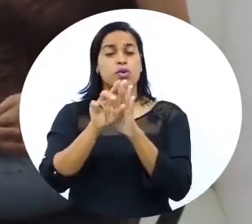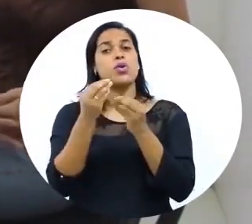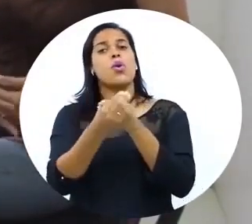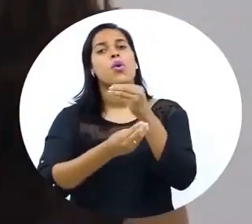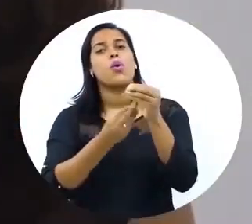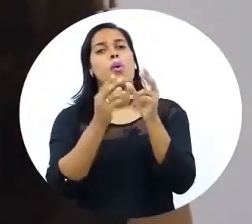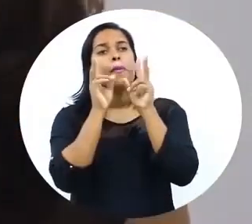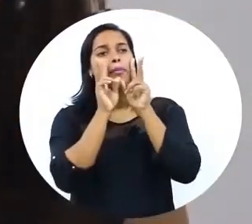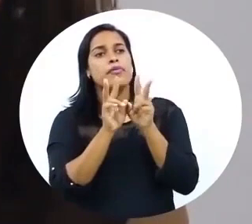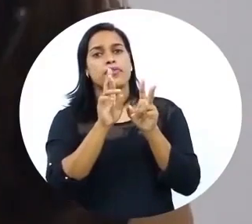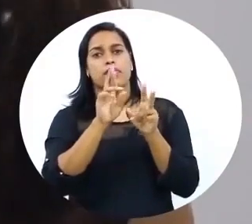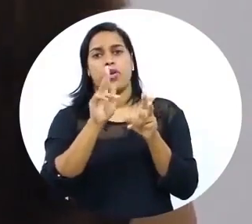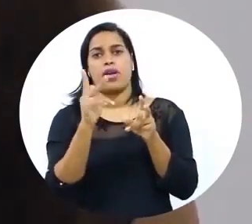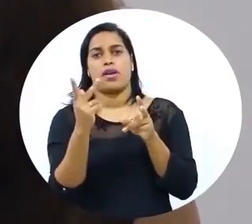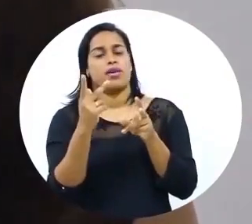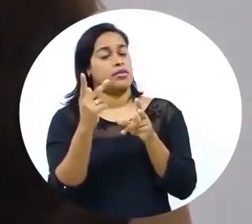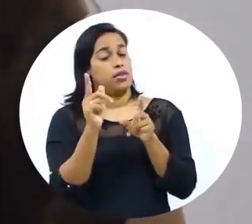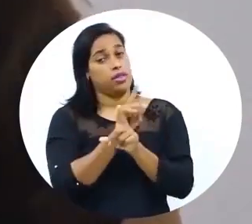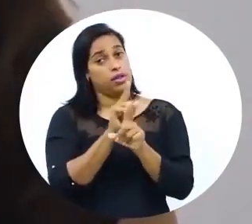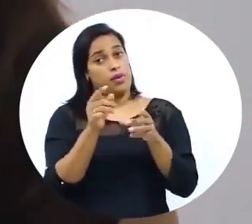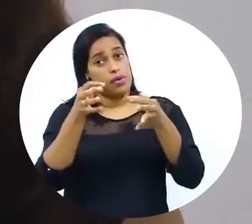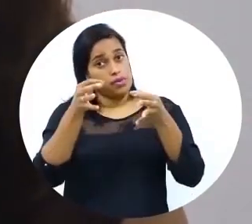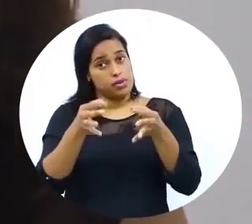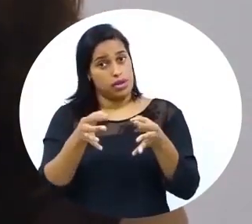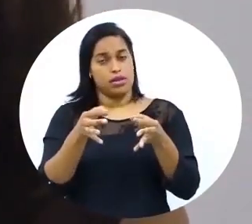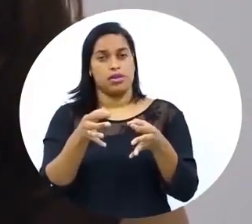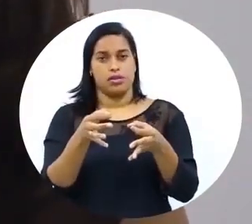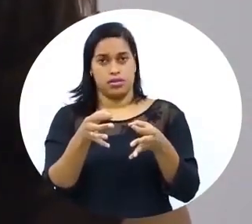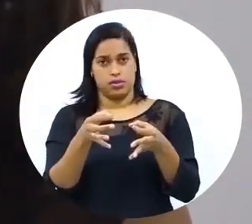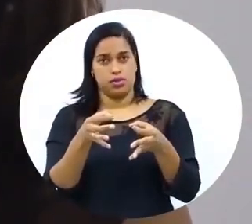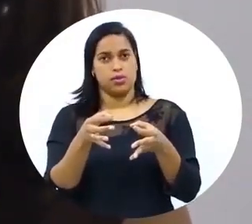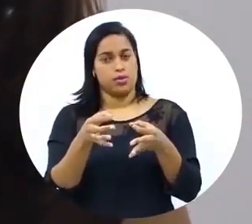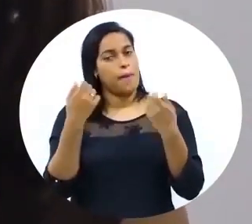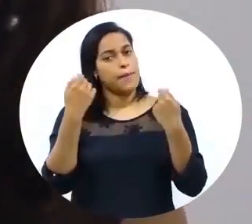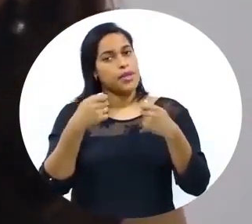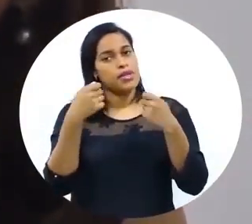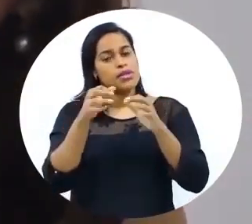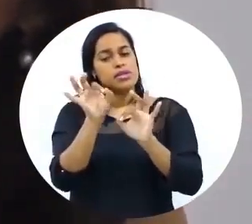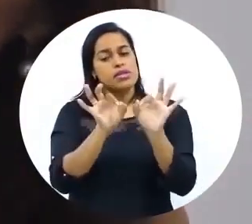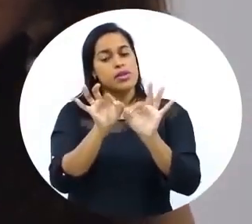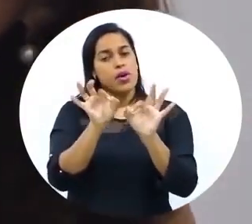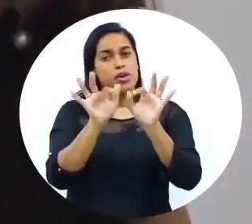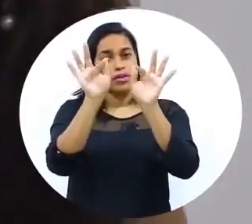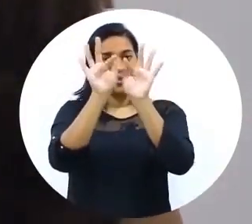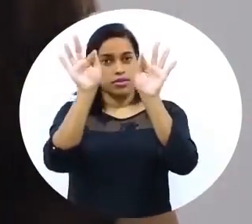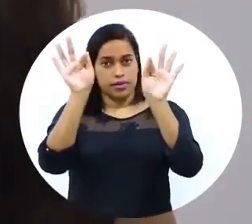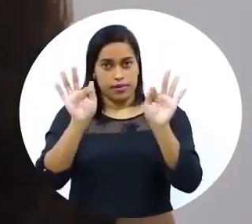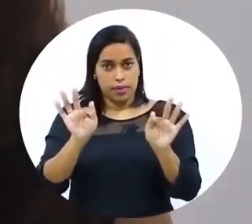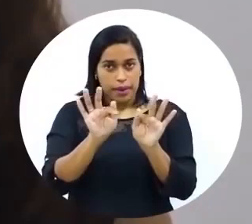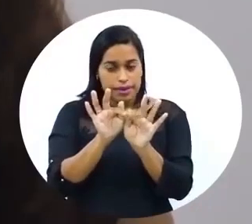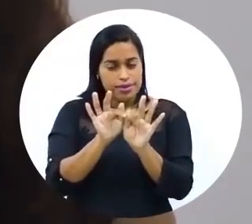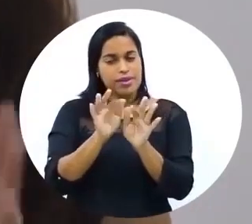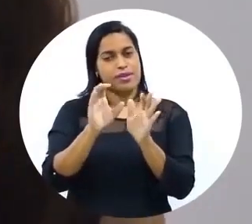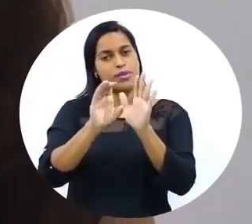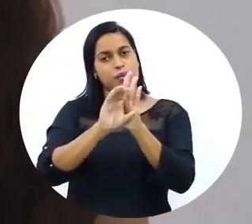RH vê? Não é o adequado, não é o ideal, né? A gente tem que formatar um currículo, elaborar um currículo